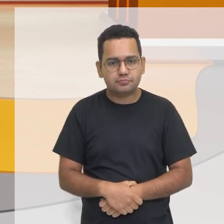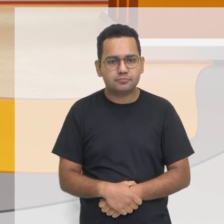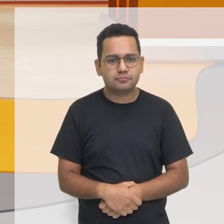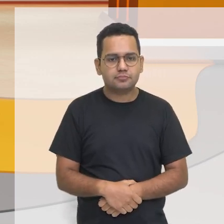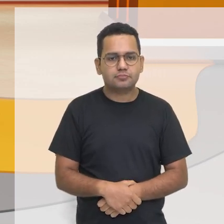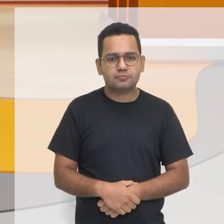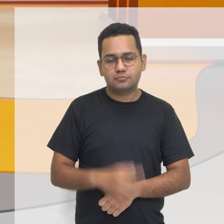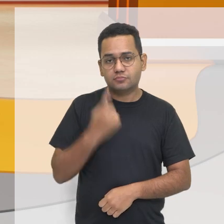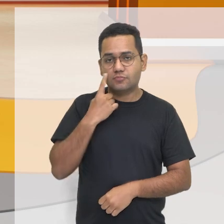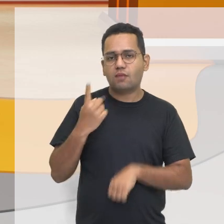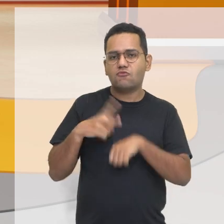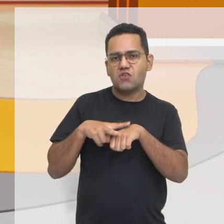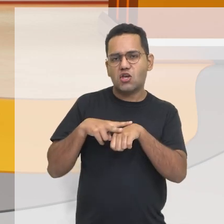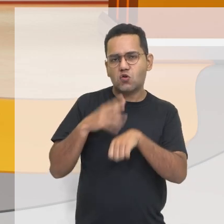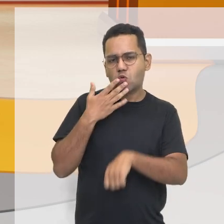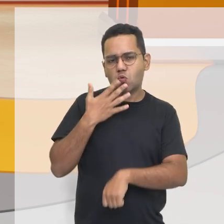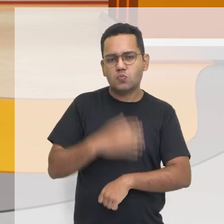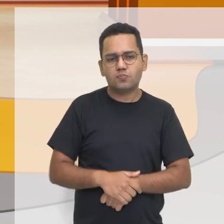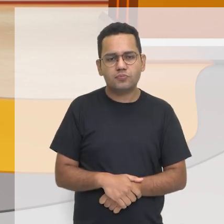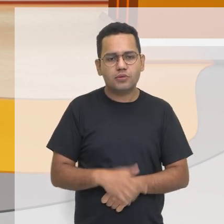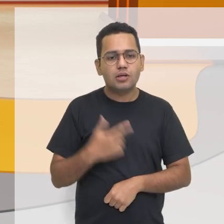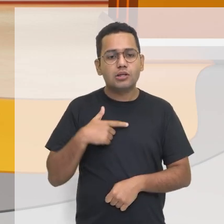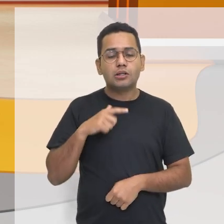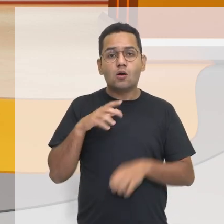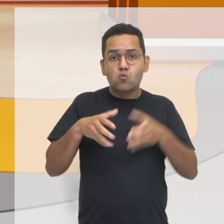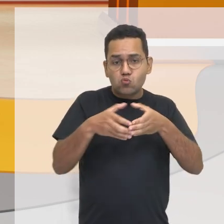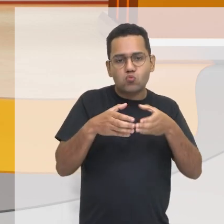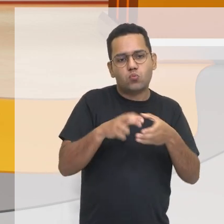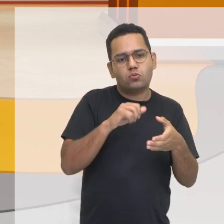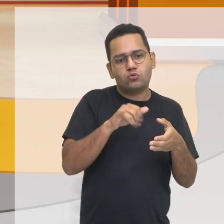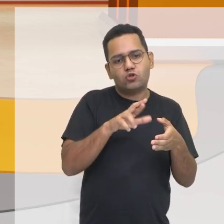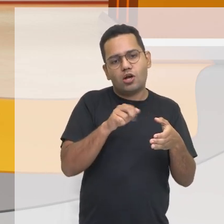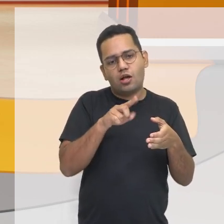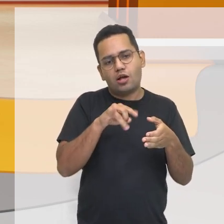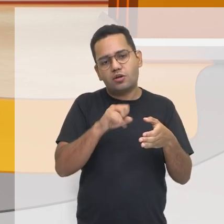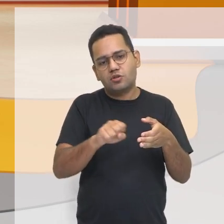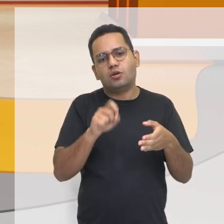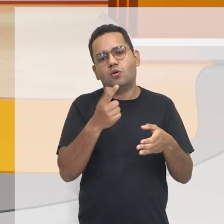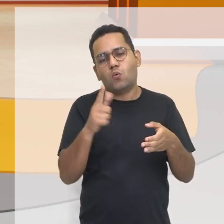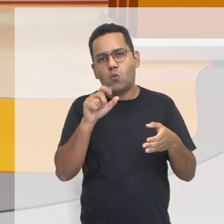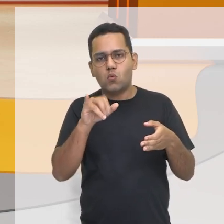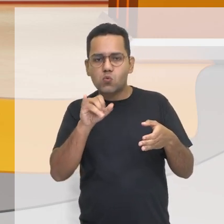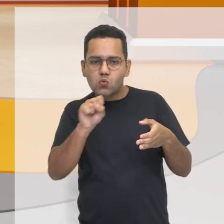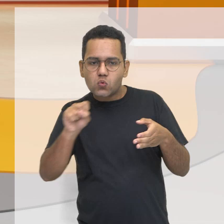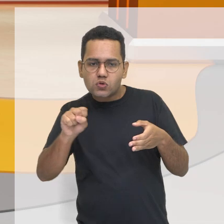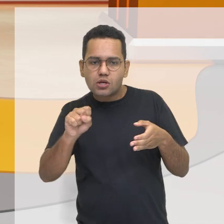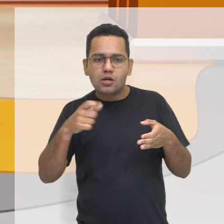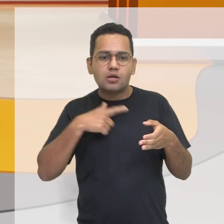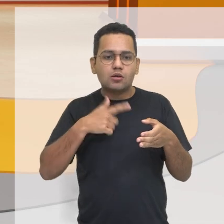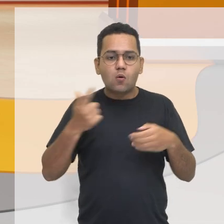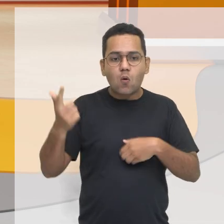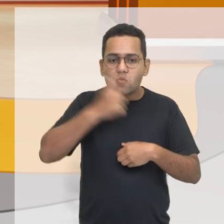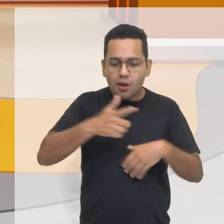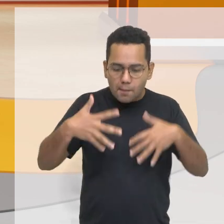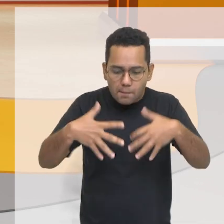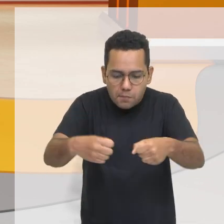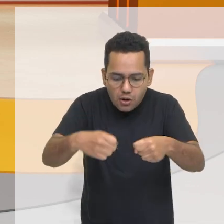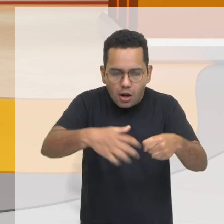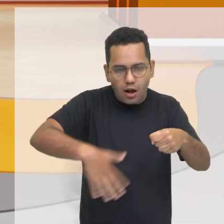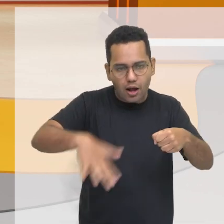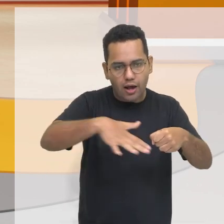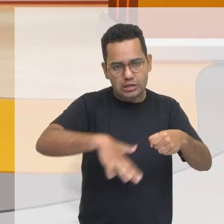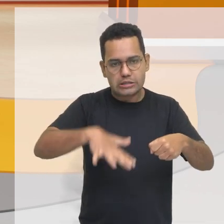a 2014, em que nós temos jihadistas e o Estado Islâmico que vão ganhar território e